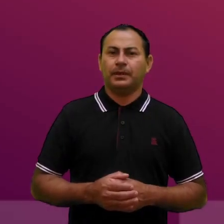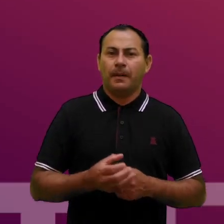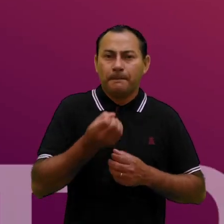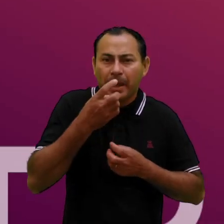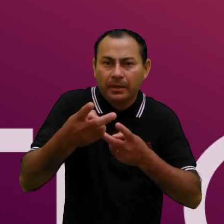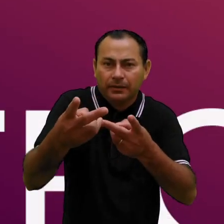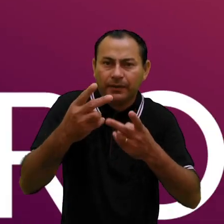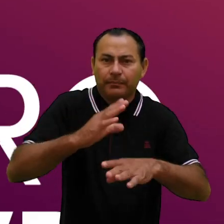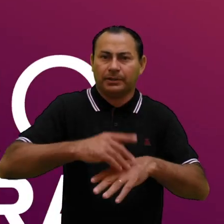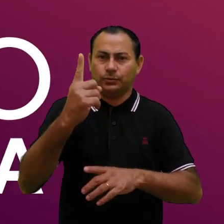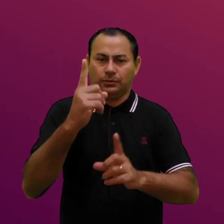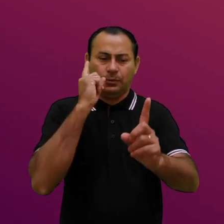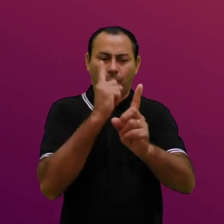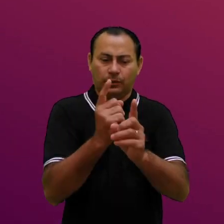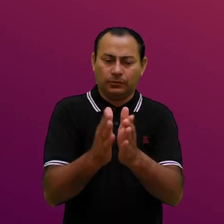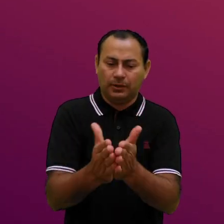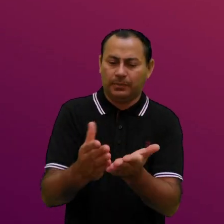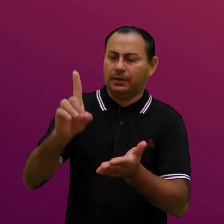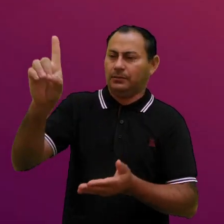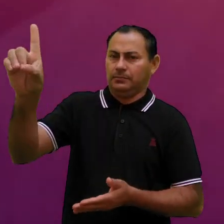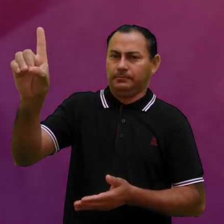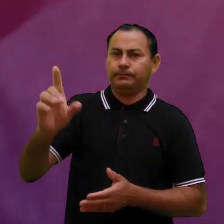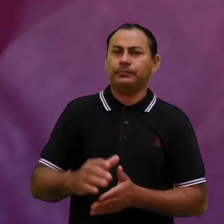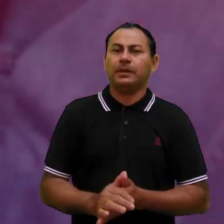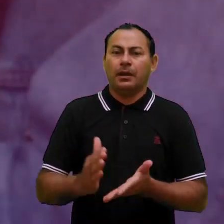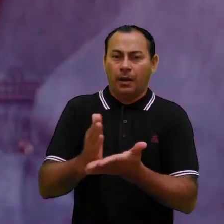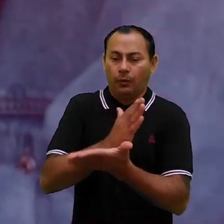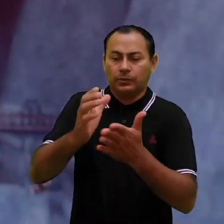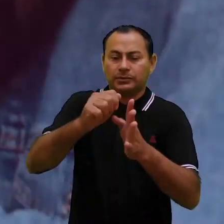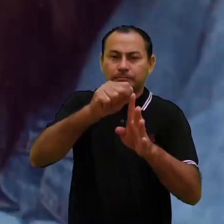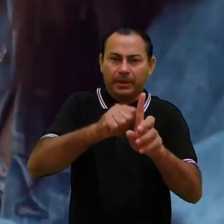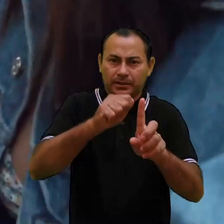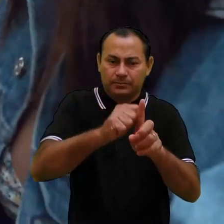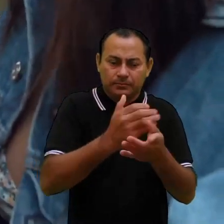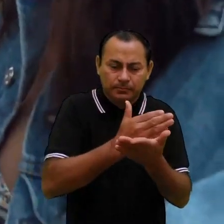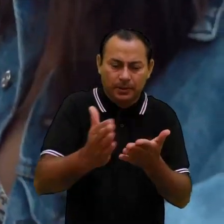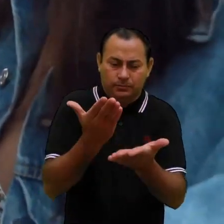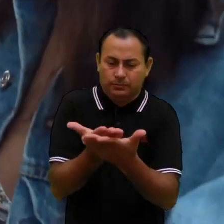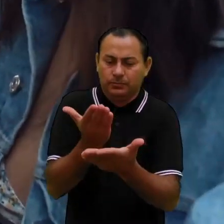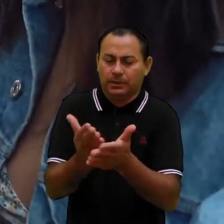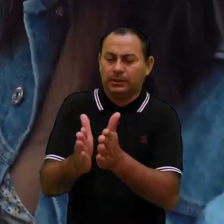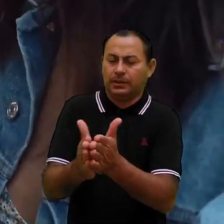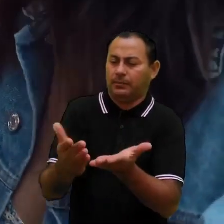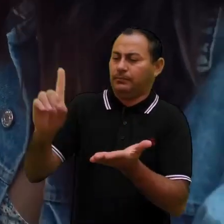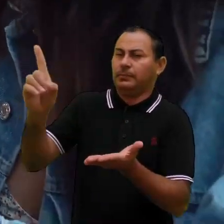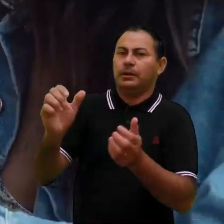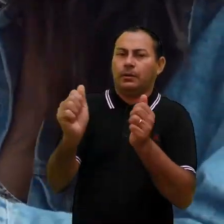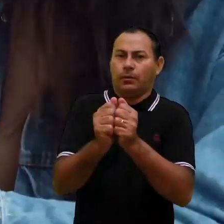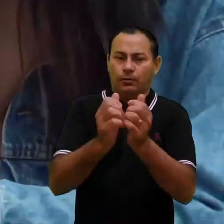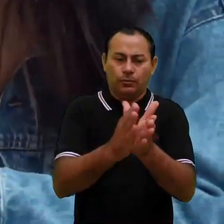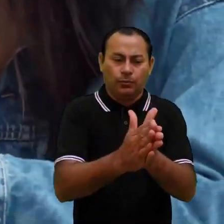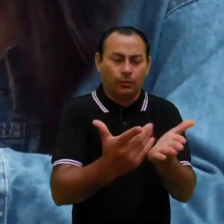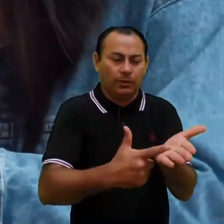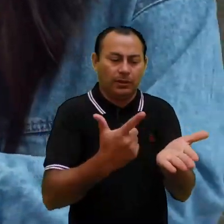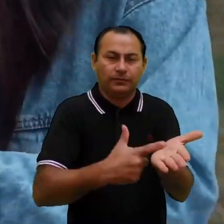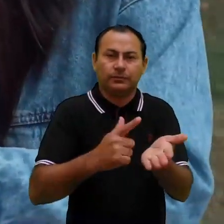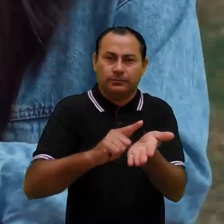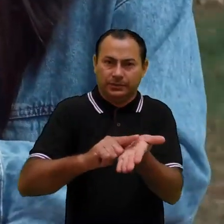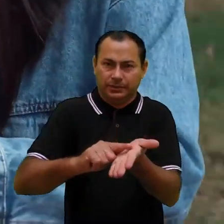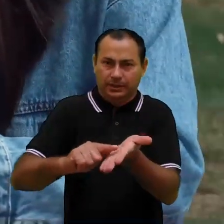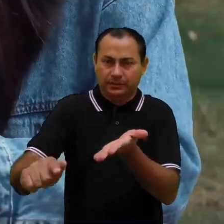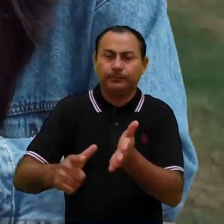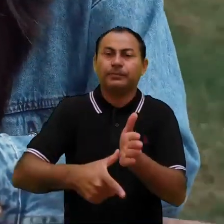Seja muito bem-vindo a mais um encontro com a palavra. Há alguns meses iniciamos o estudo da Bíblia com o livro de